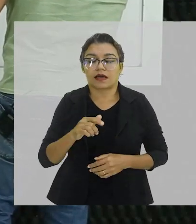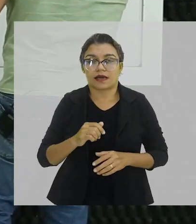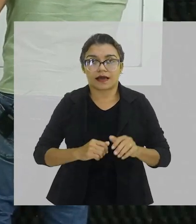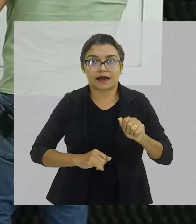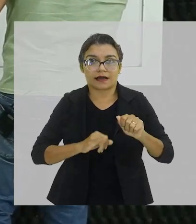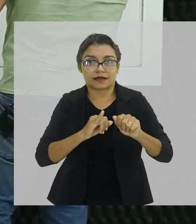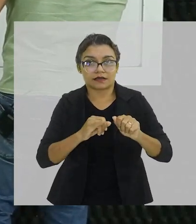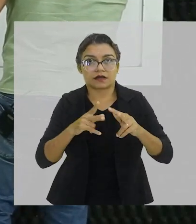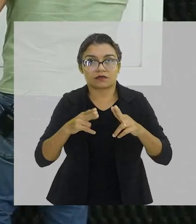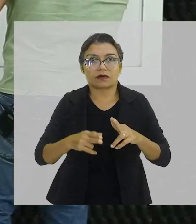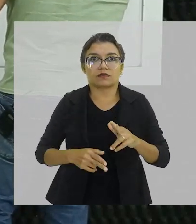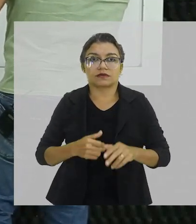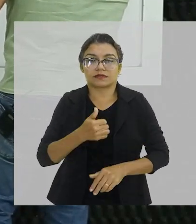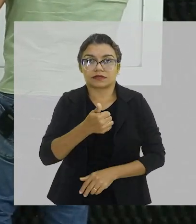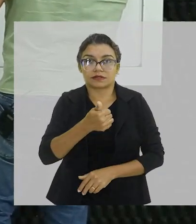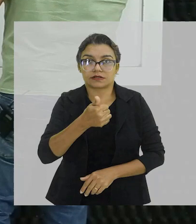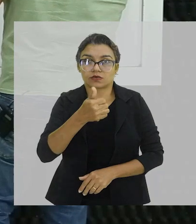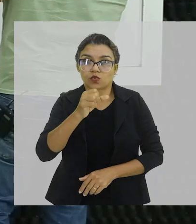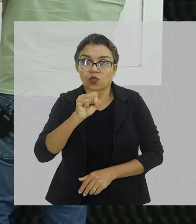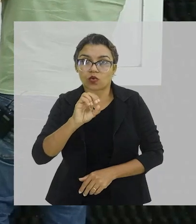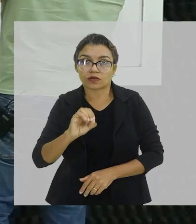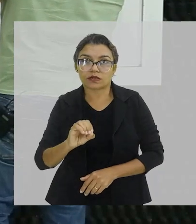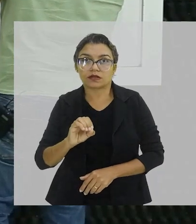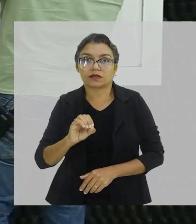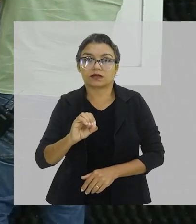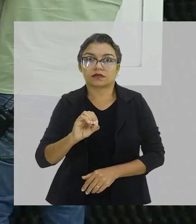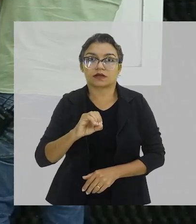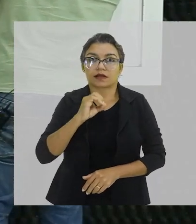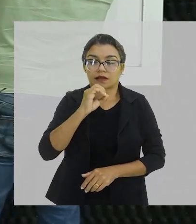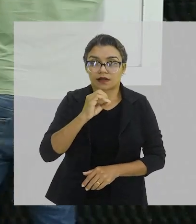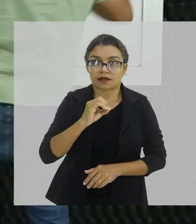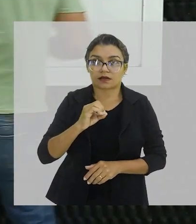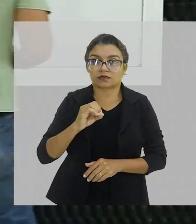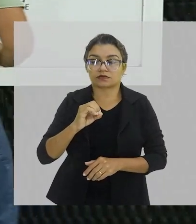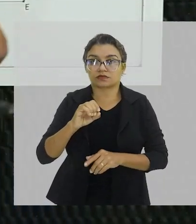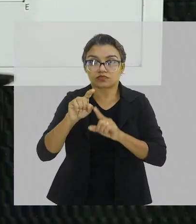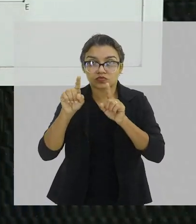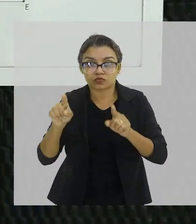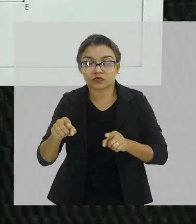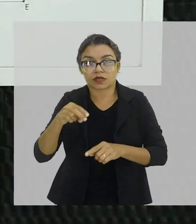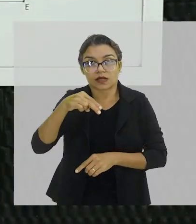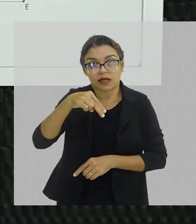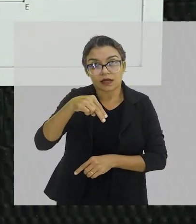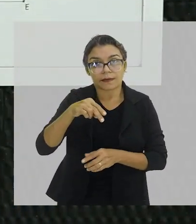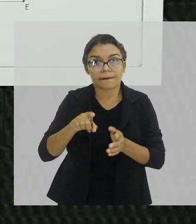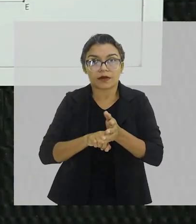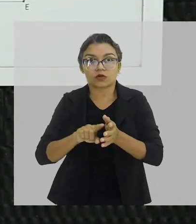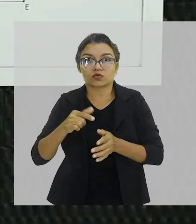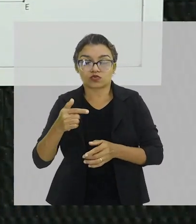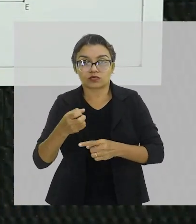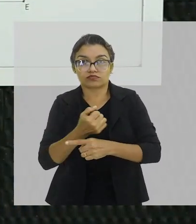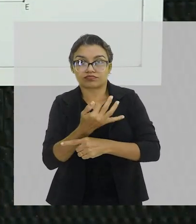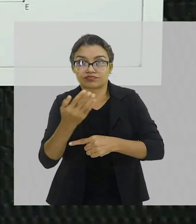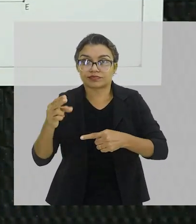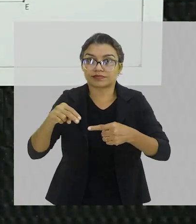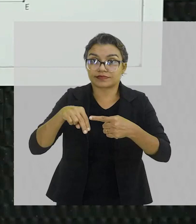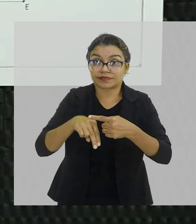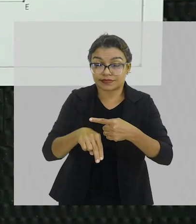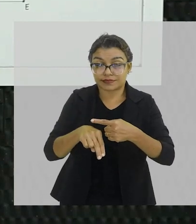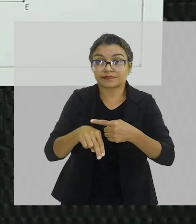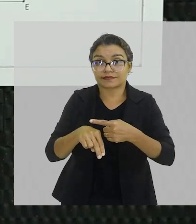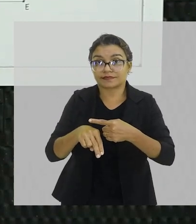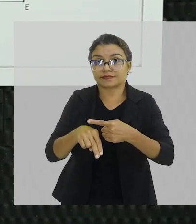por n-2, dividido pela quantidade de lados, né? Esse n refere-se à quantidade de